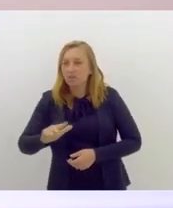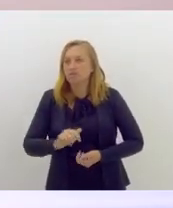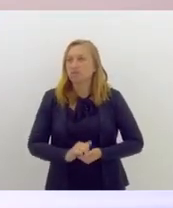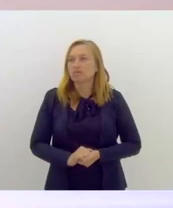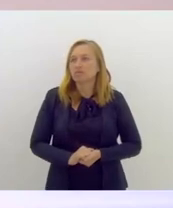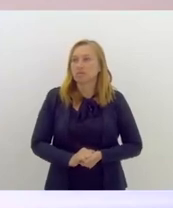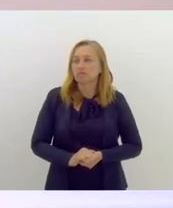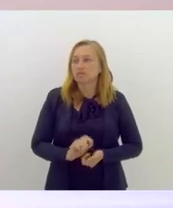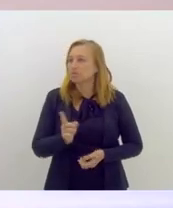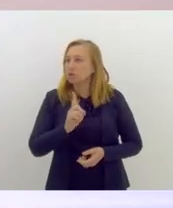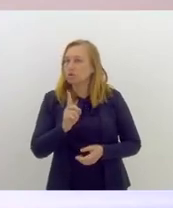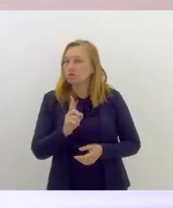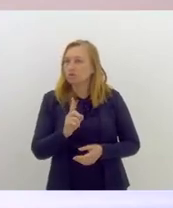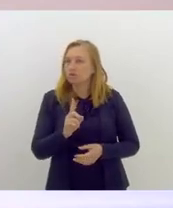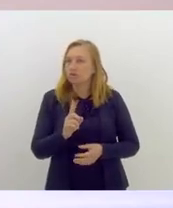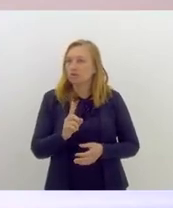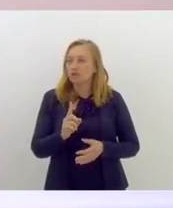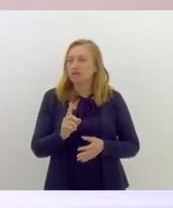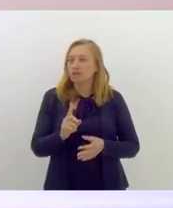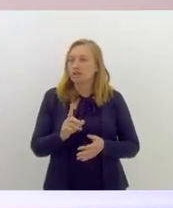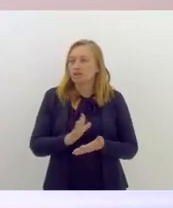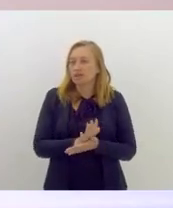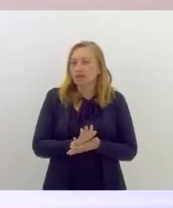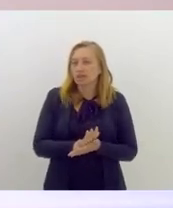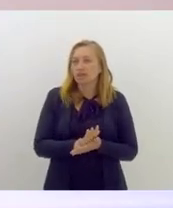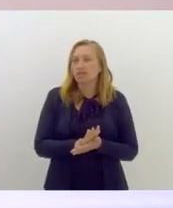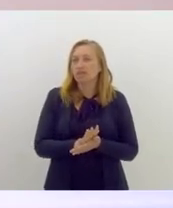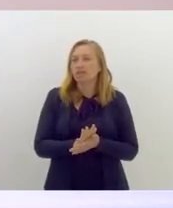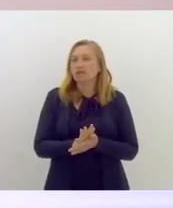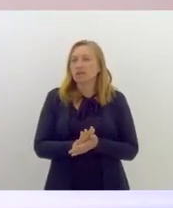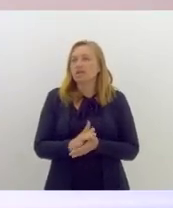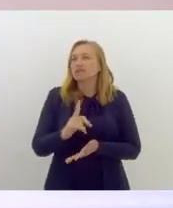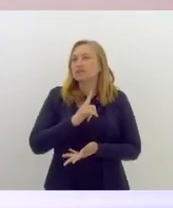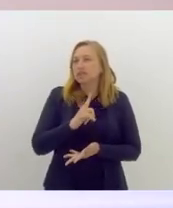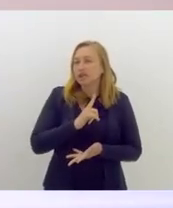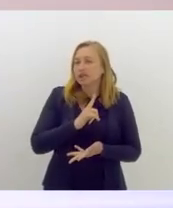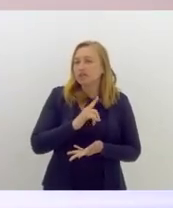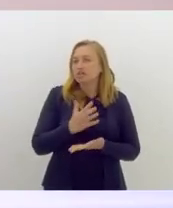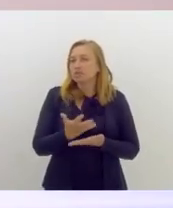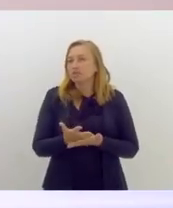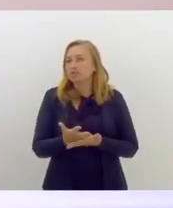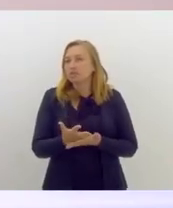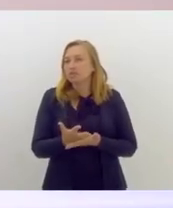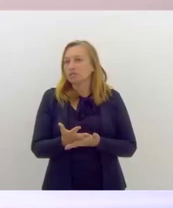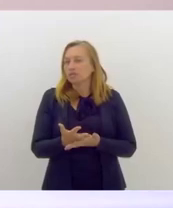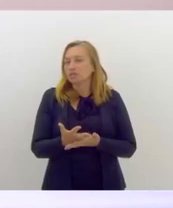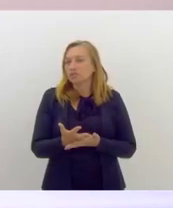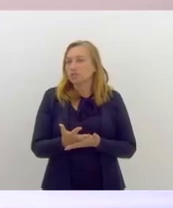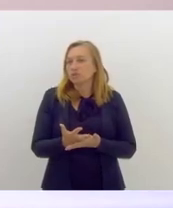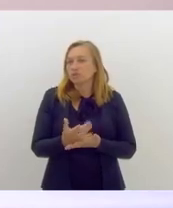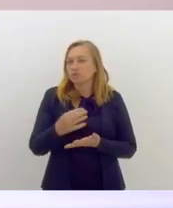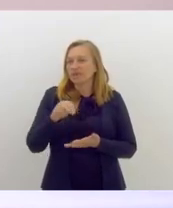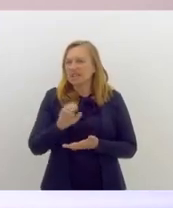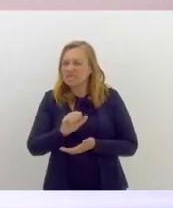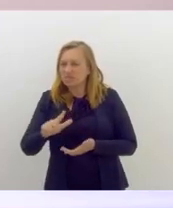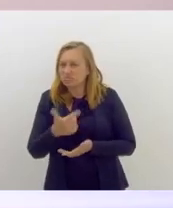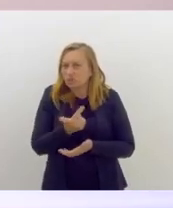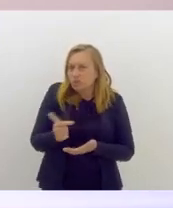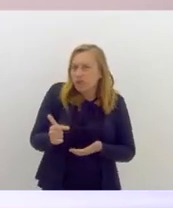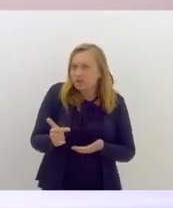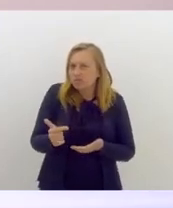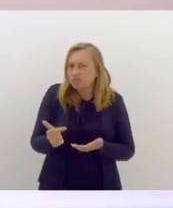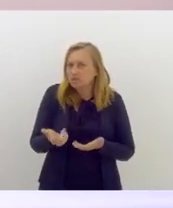que não foi totalmente danificado ainda tem um resquício ainda tem alguma coisa Gente pelo amor de Deus tem um resquício manguezal não tem mais manguezal